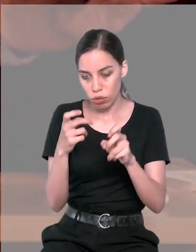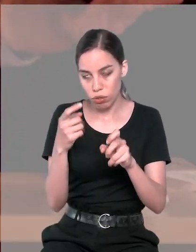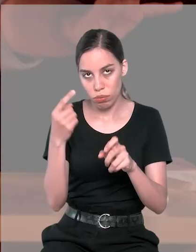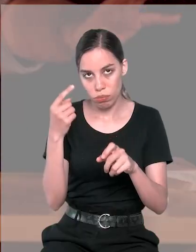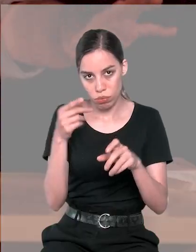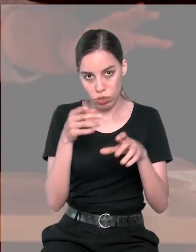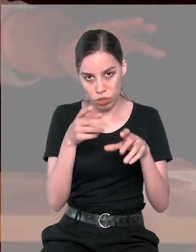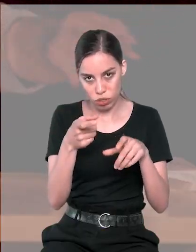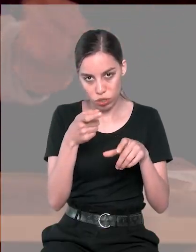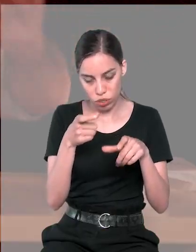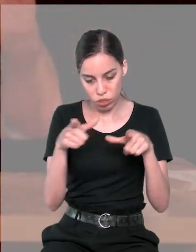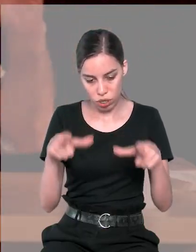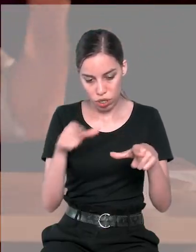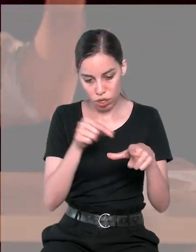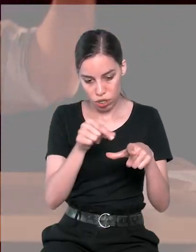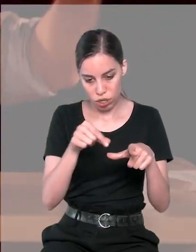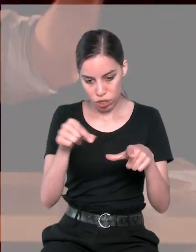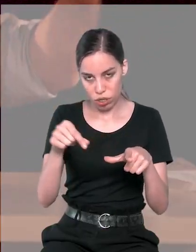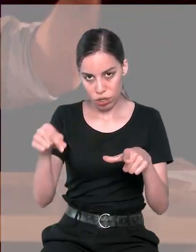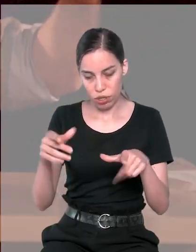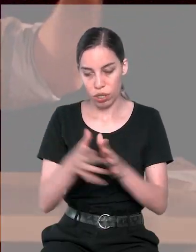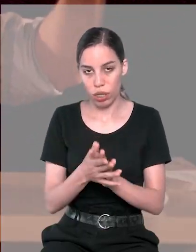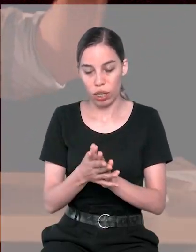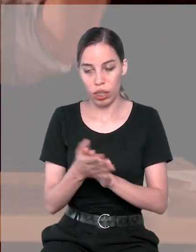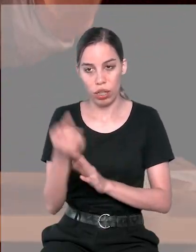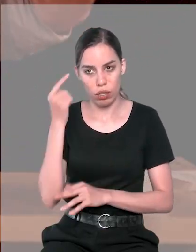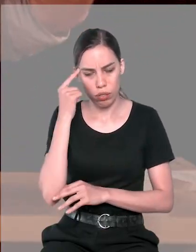o filme do Bergman, né?